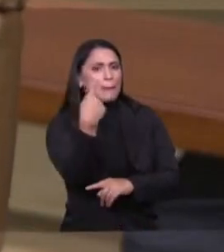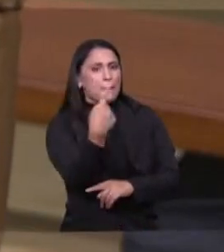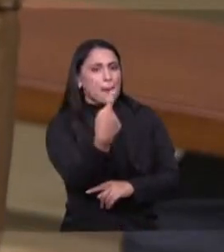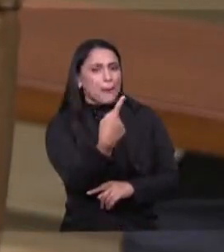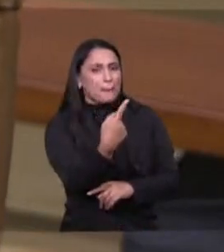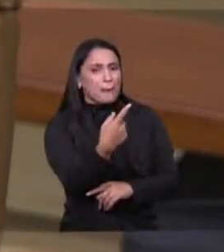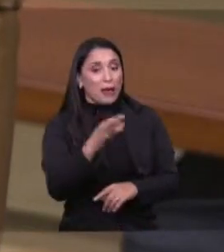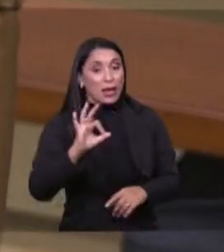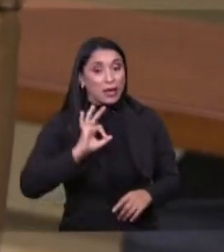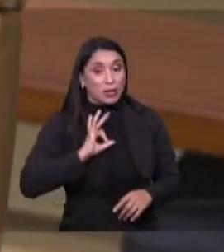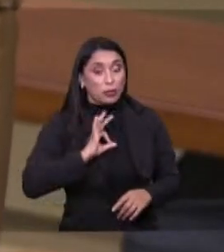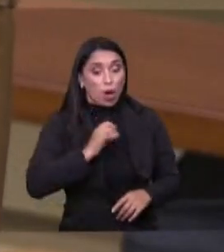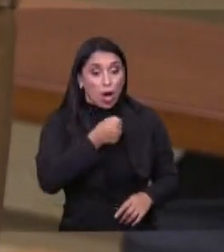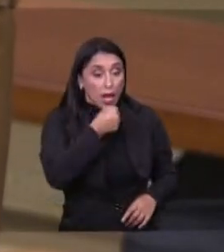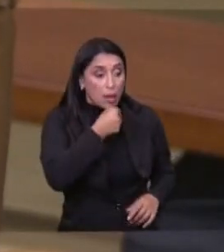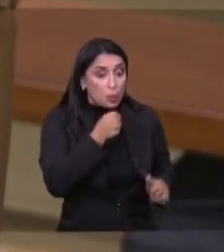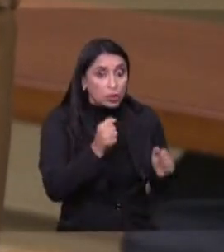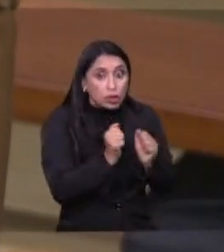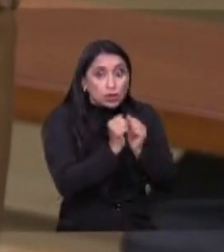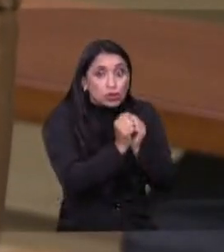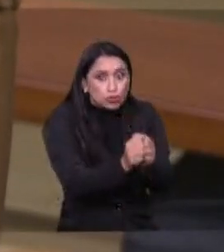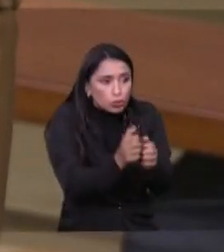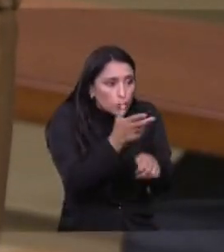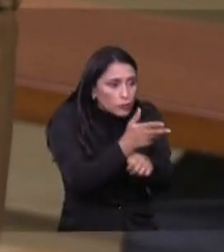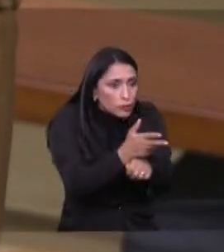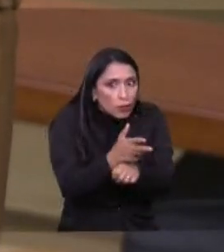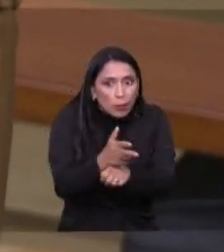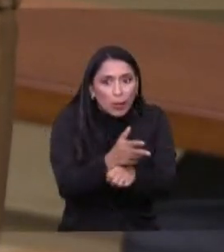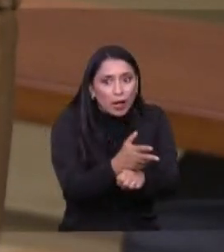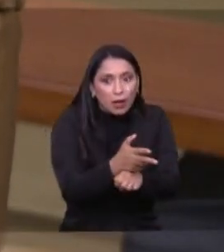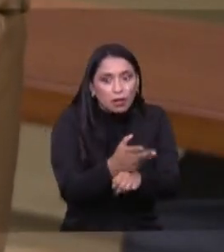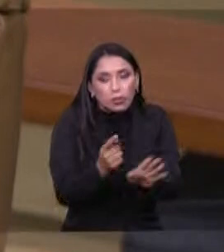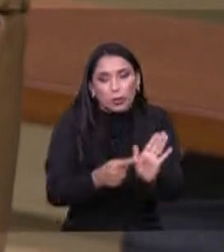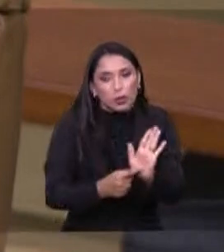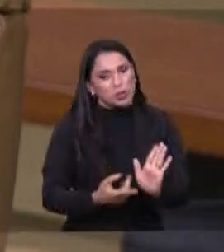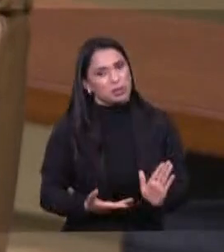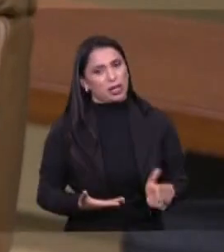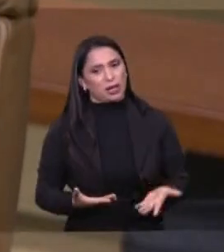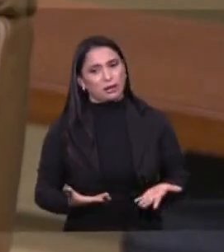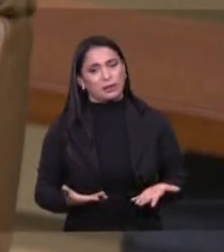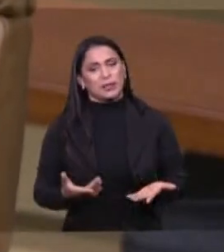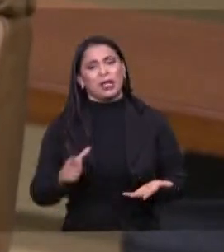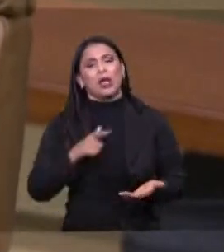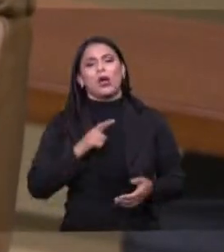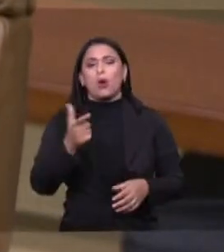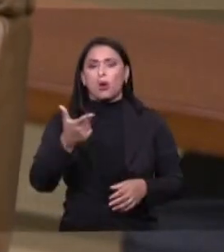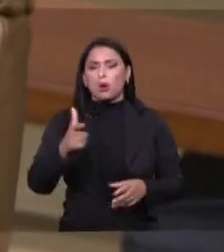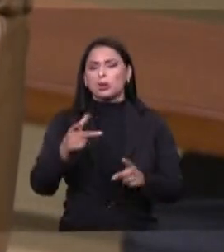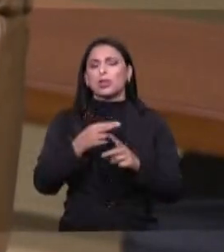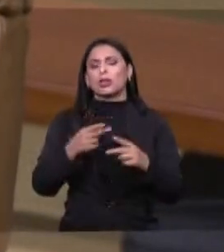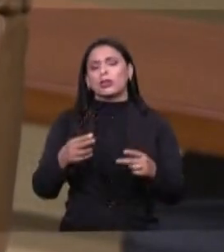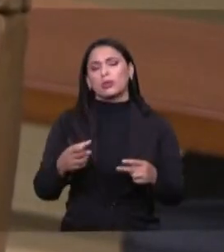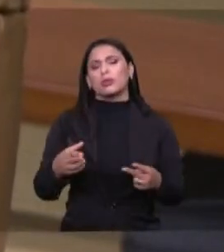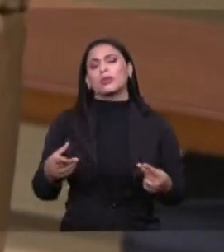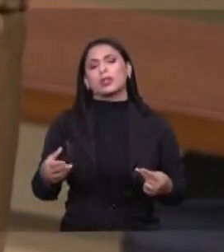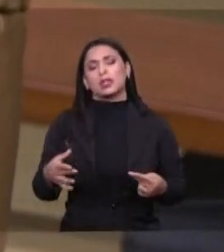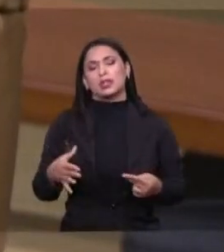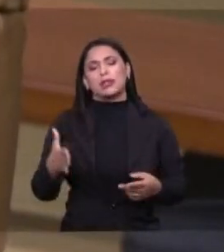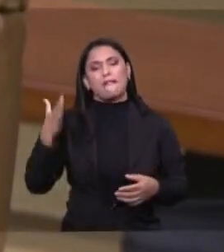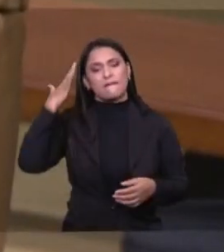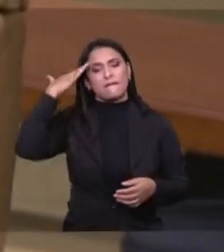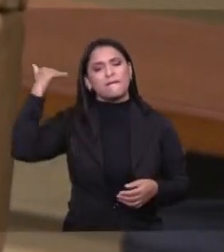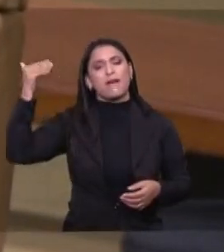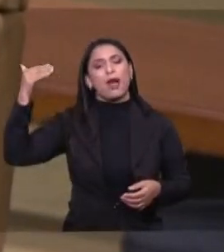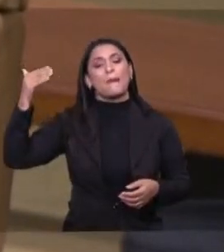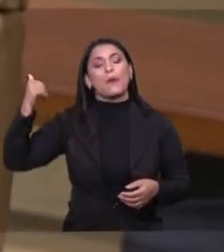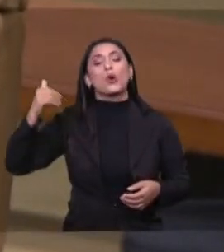Federal, pulou junto um repórter gravando isso. E um outro caso, que também ficou